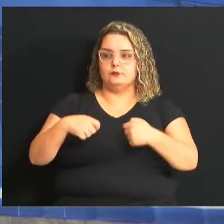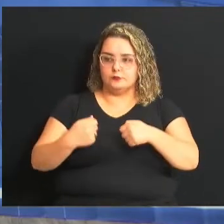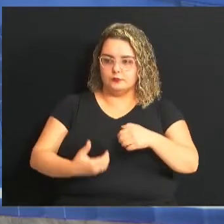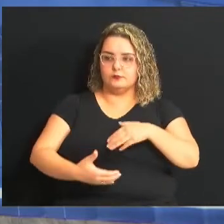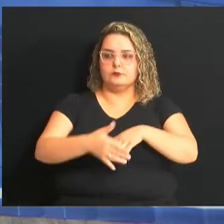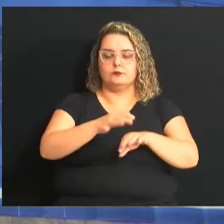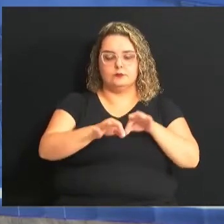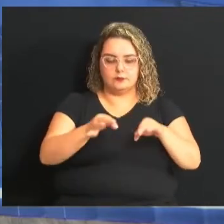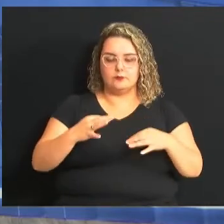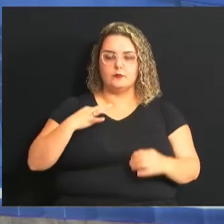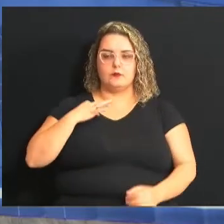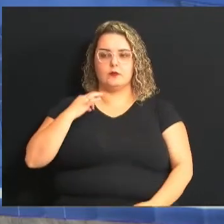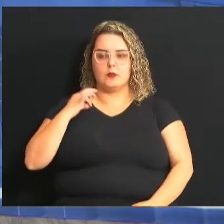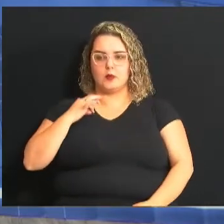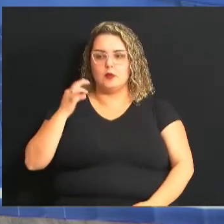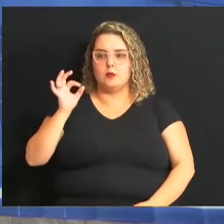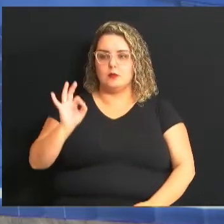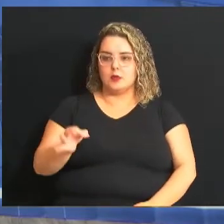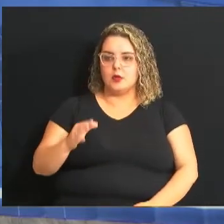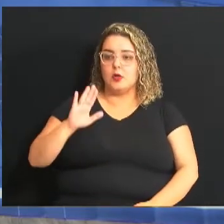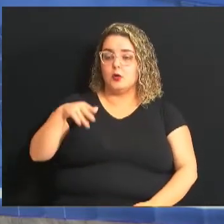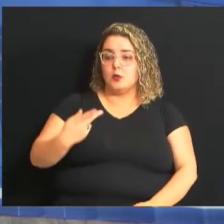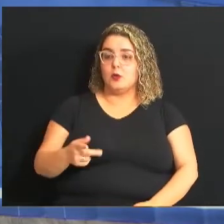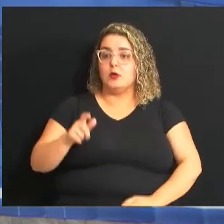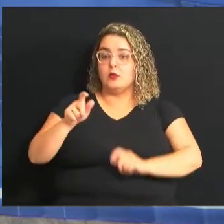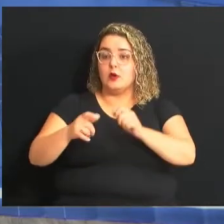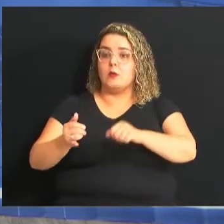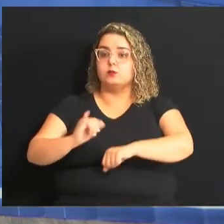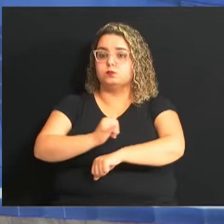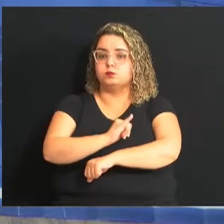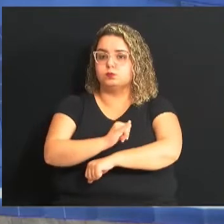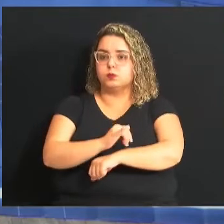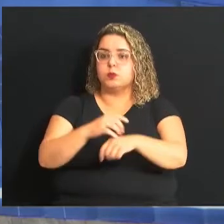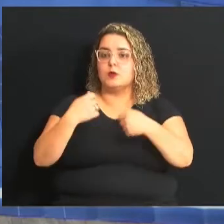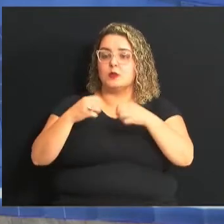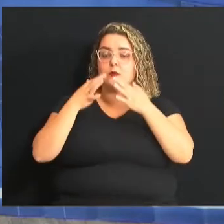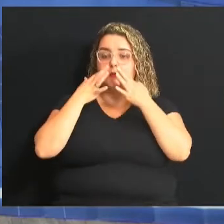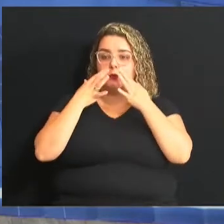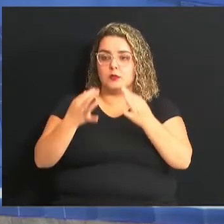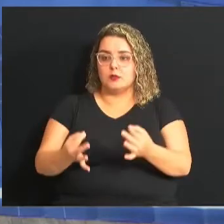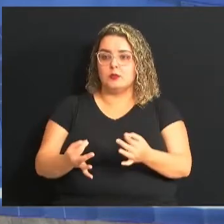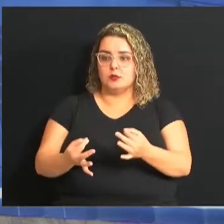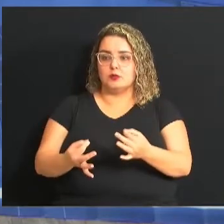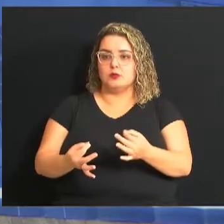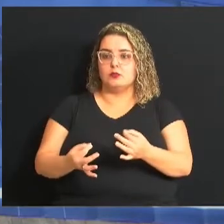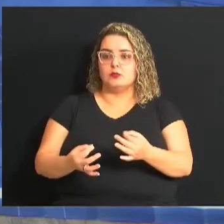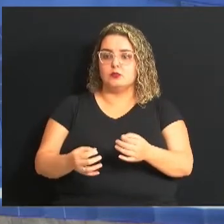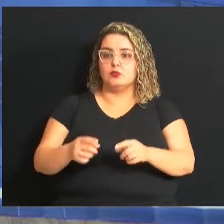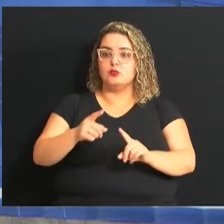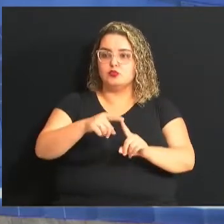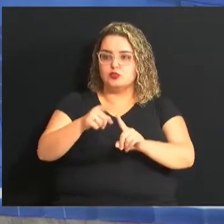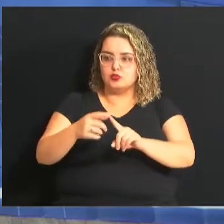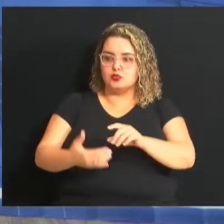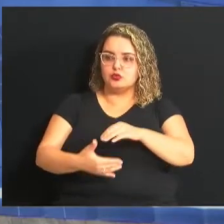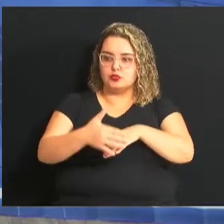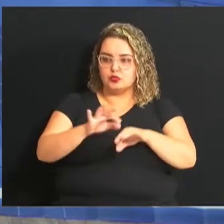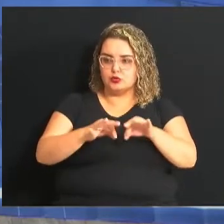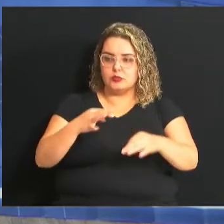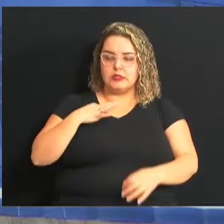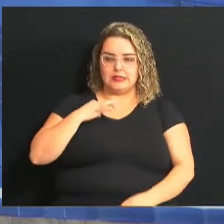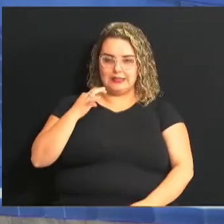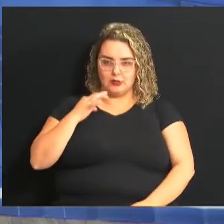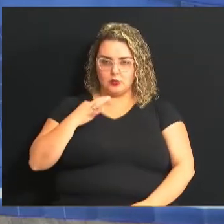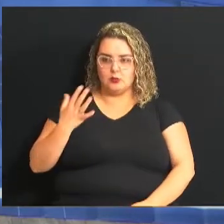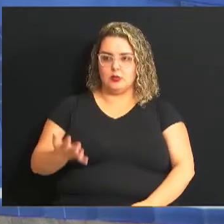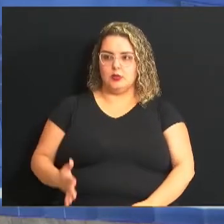roupa também adequada. Quando a pessoa está obesa, ela tem que prestar atenção no tipo de calçado também, até na vestimenta, ela